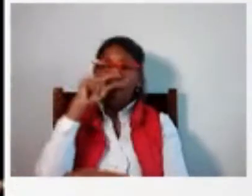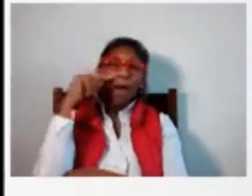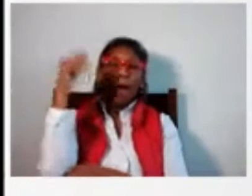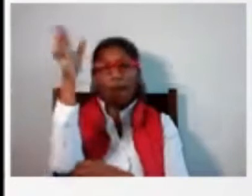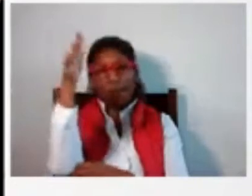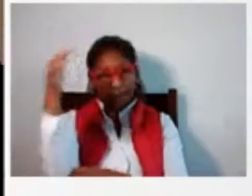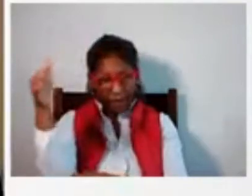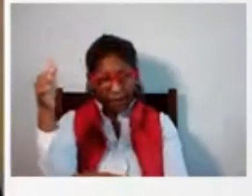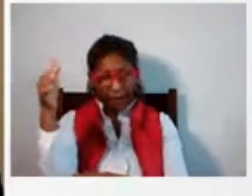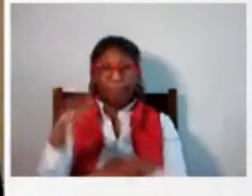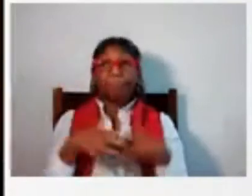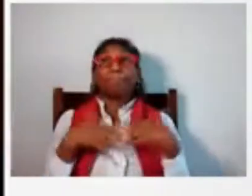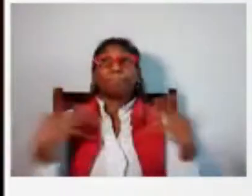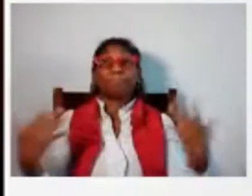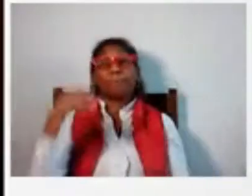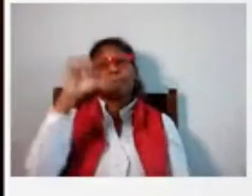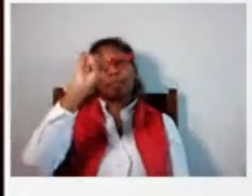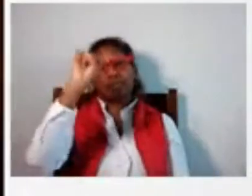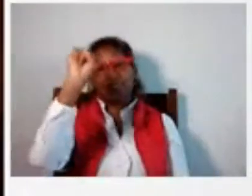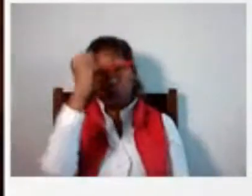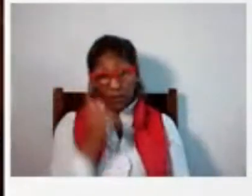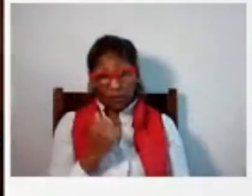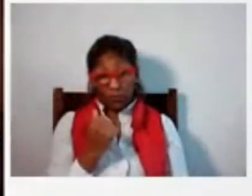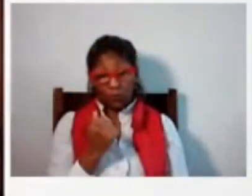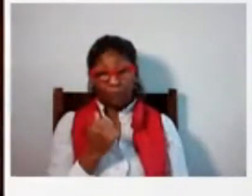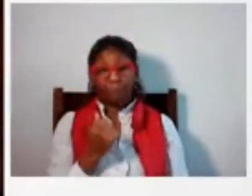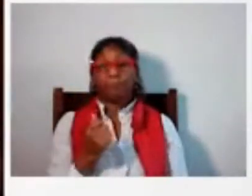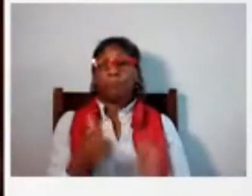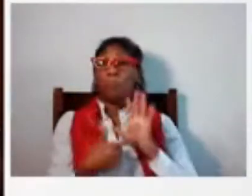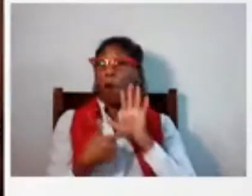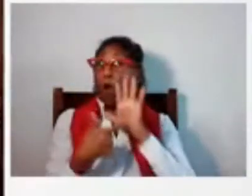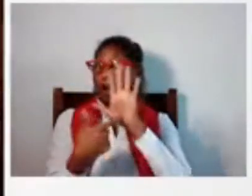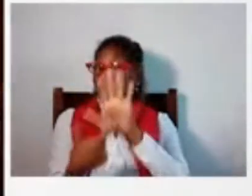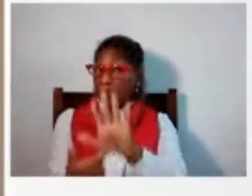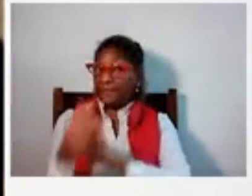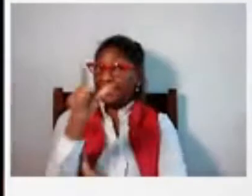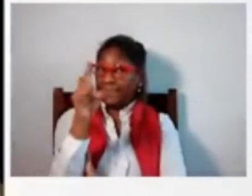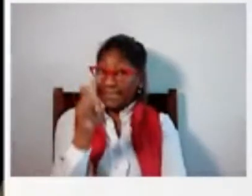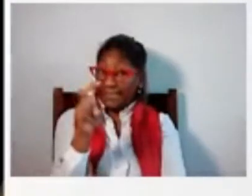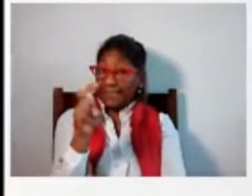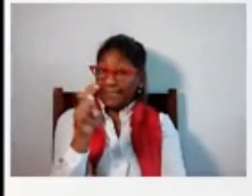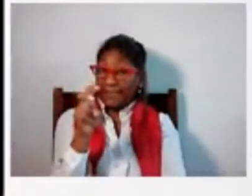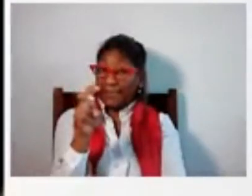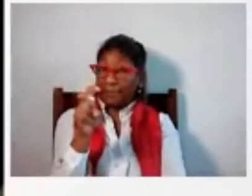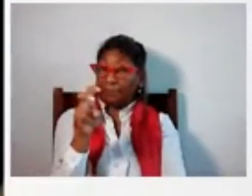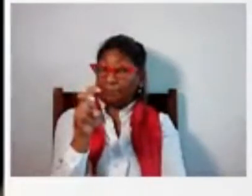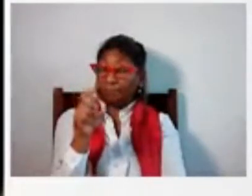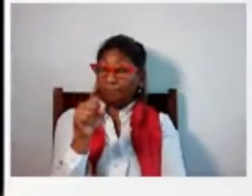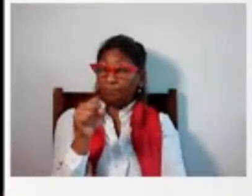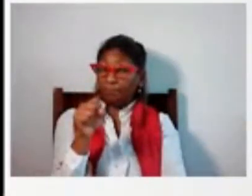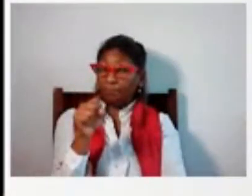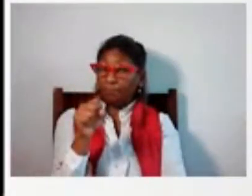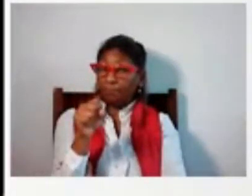novos sobre Santo Ângelo? Santo Ângelo aponta que, destes 15 casos de